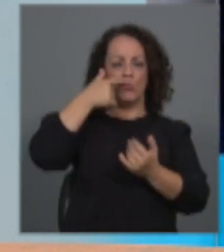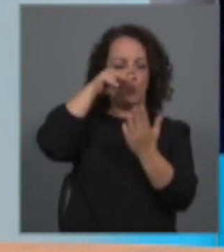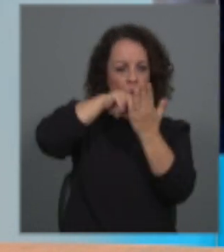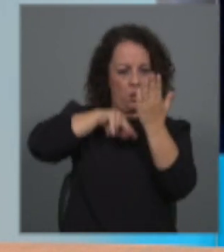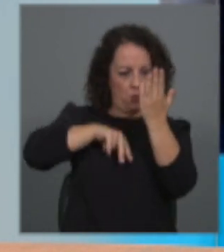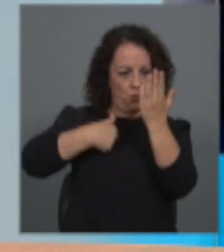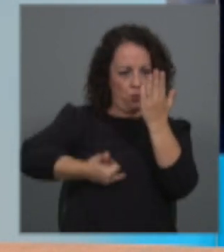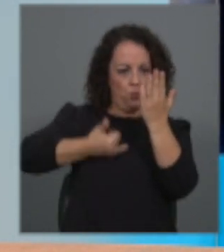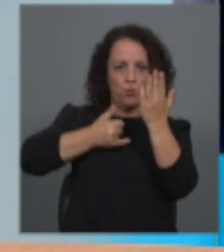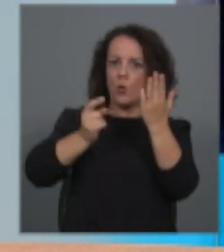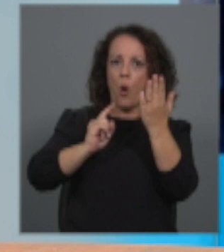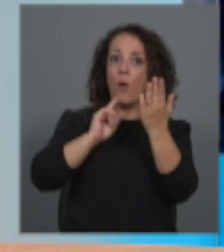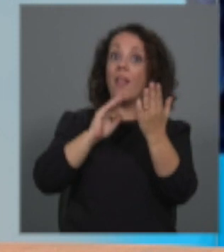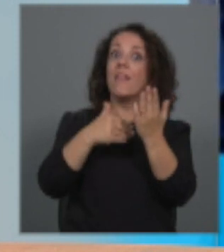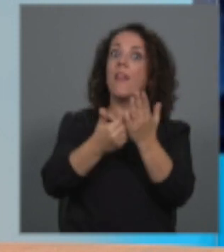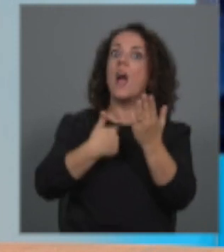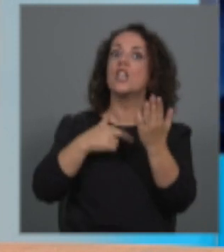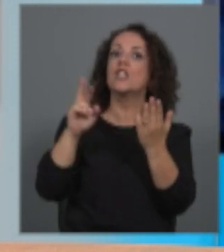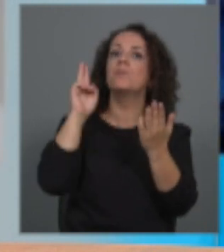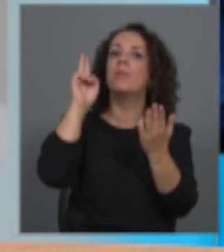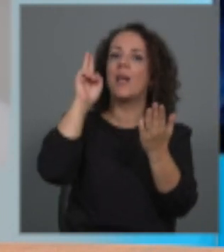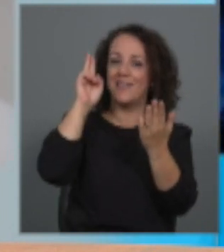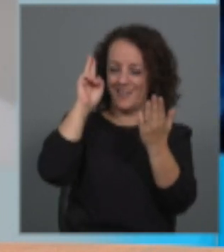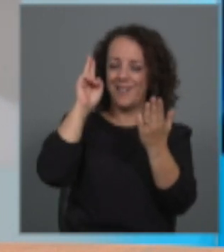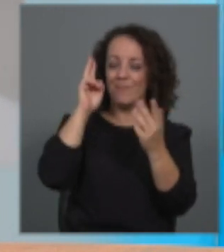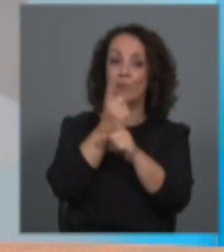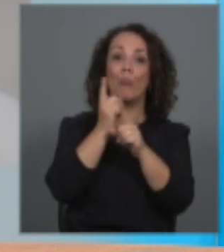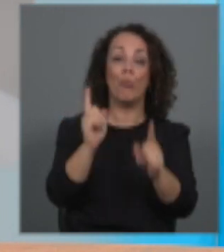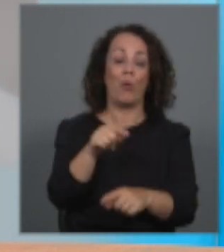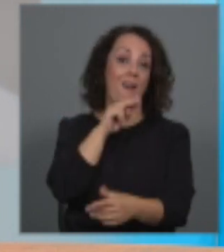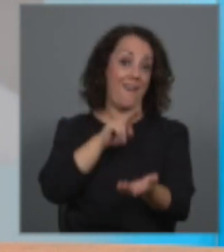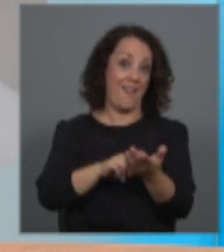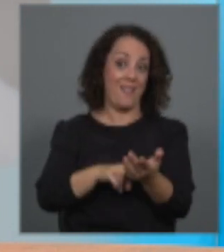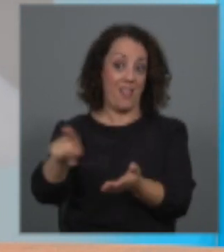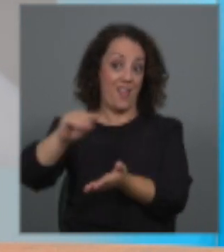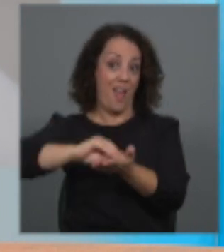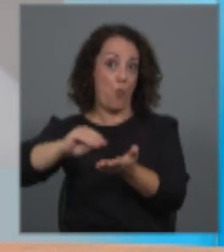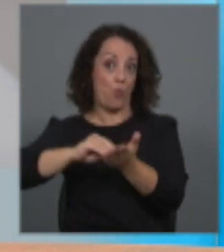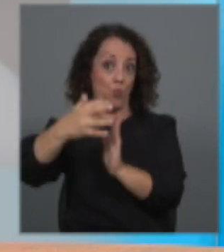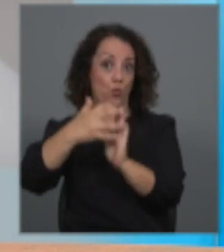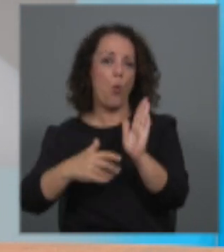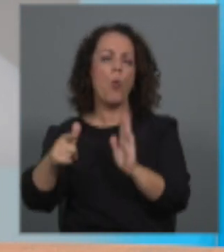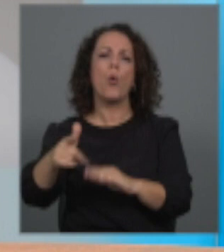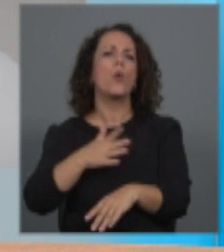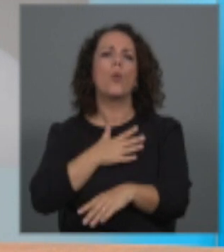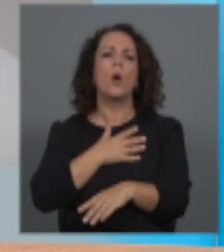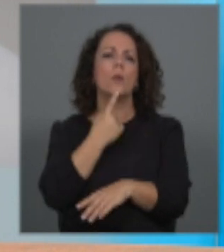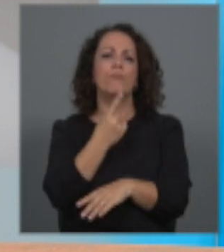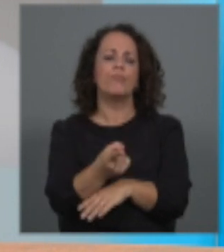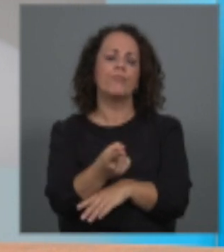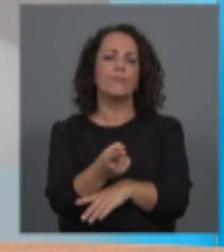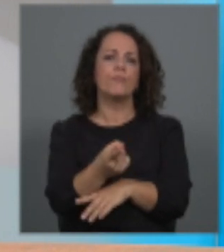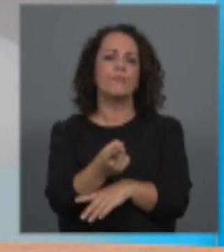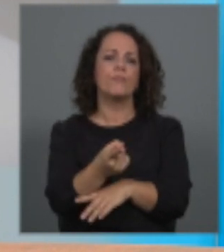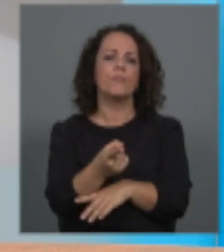mas sim de esperança para ele. Na realidade, este autor não queria descrever como